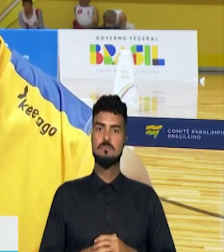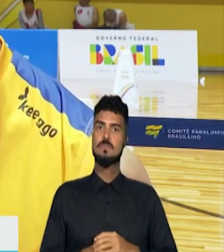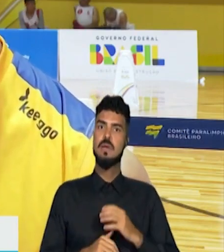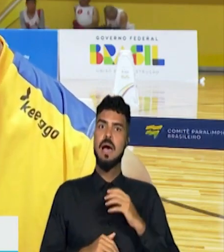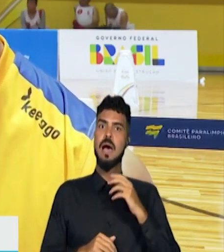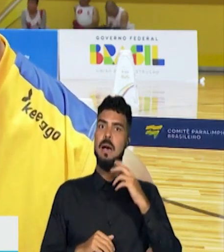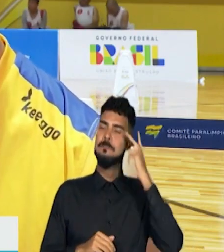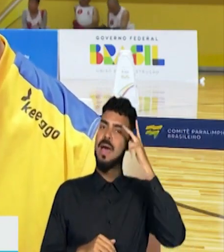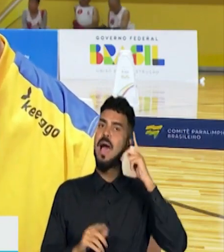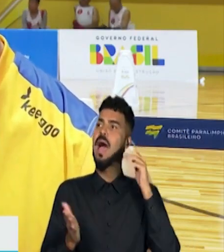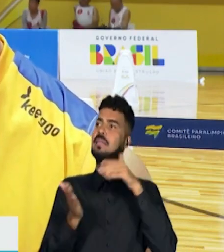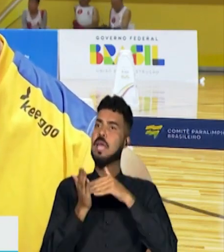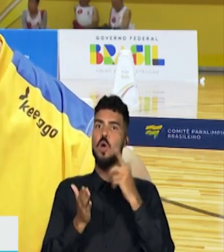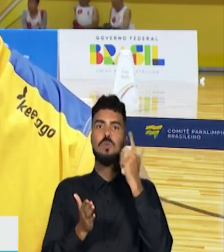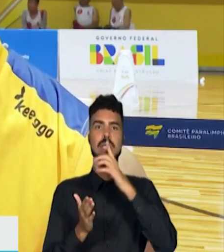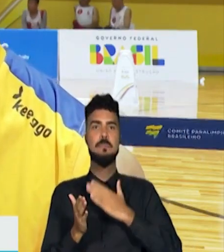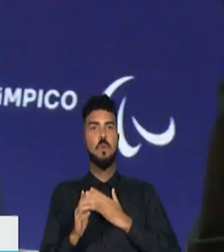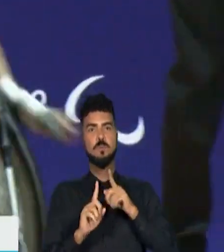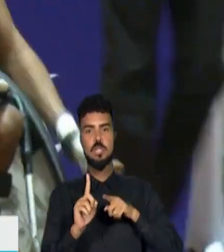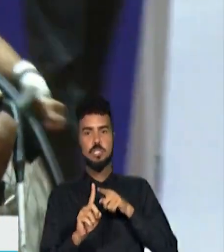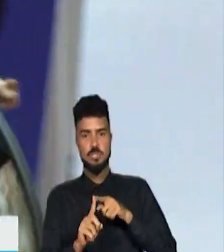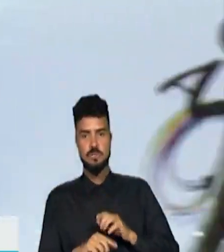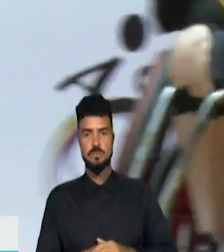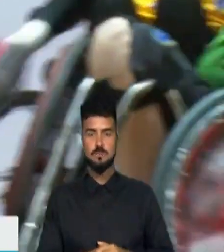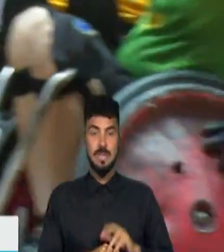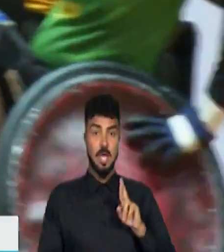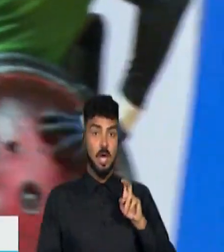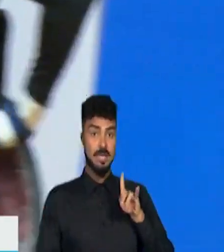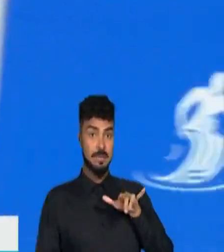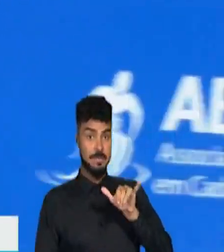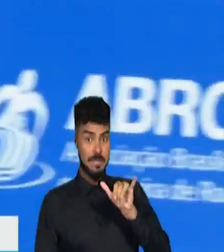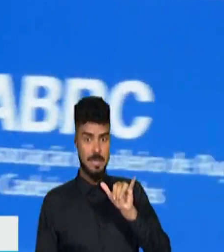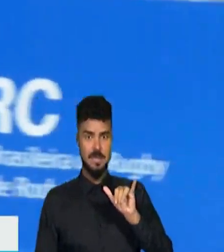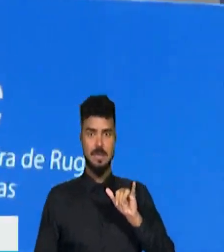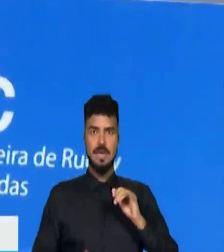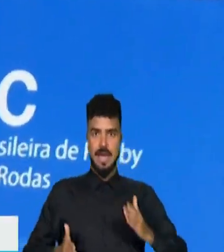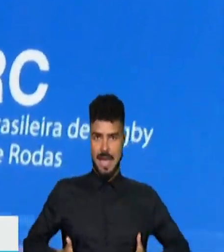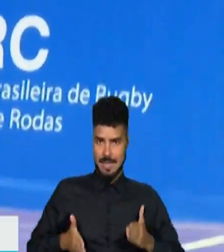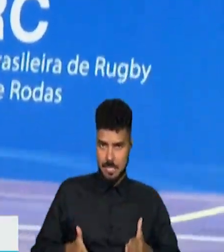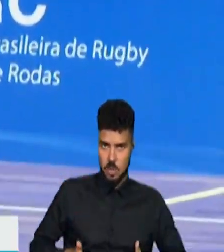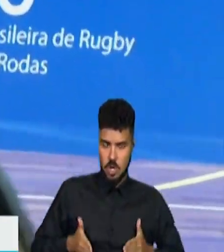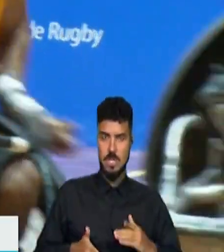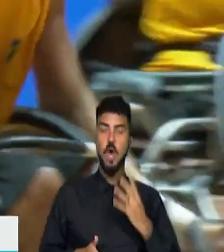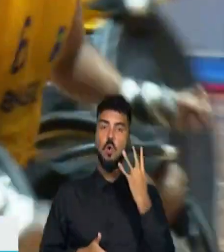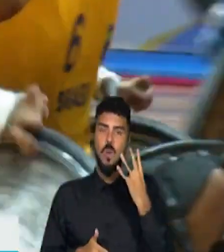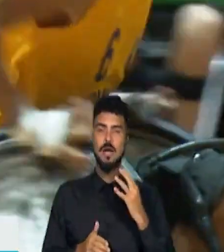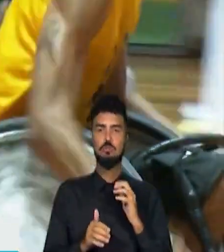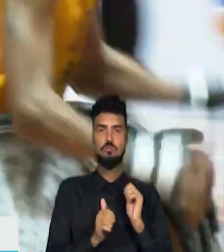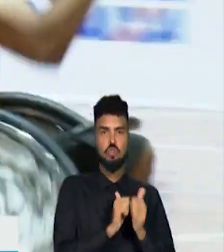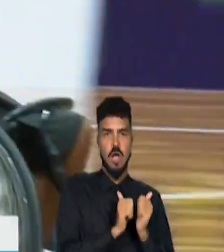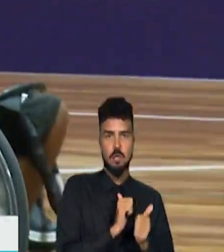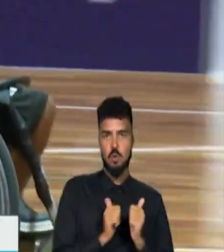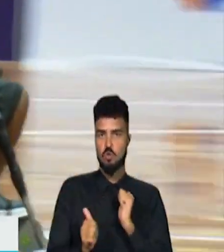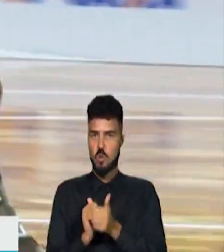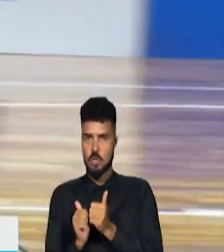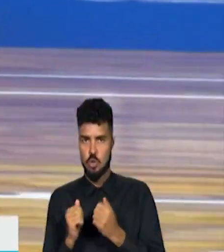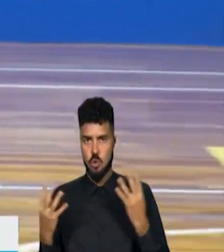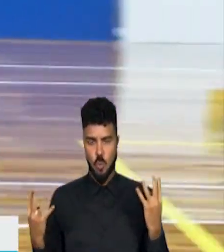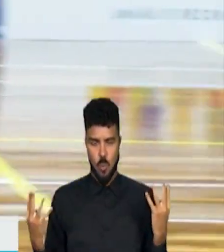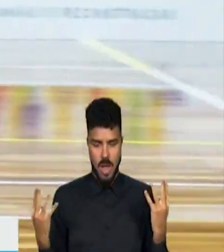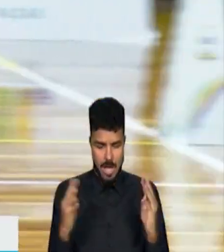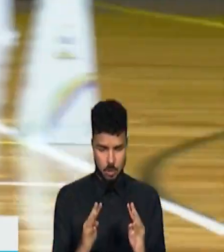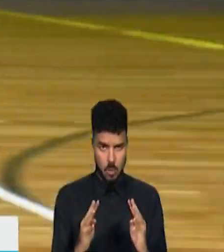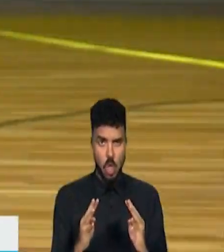até conseguir meus objetivos. No rugby em cadeira de rodas, são 4 jogadores de cada lado, com a missão de cruzar a